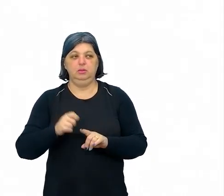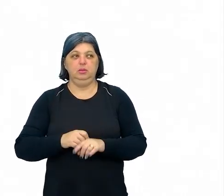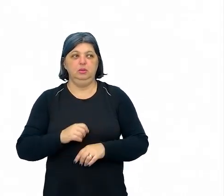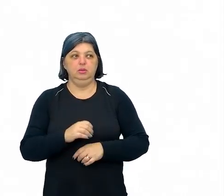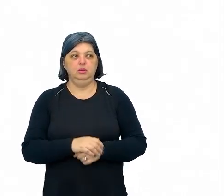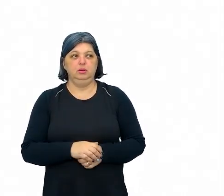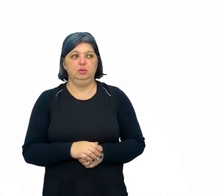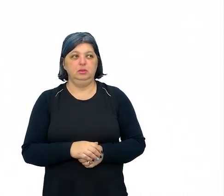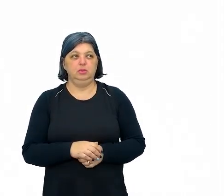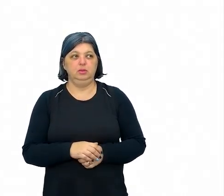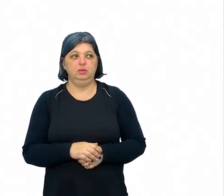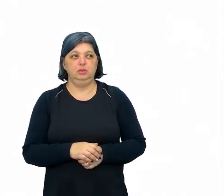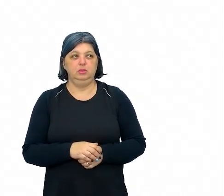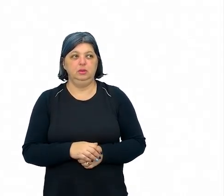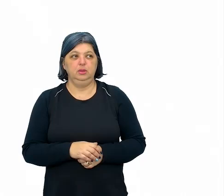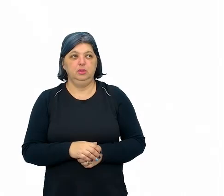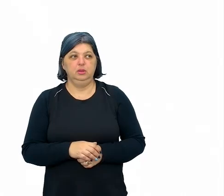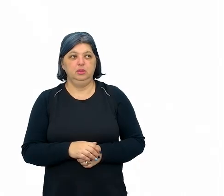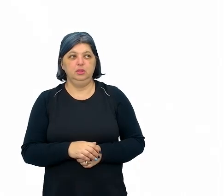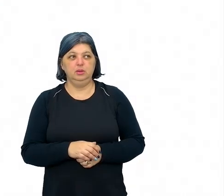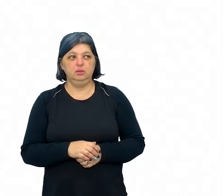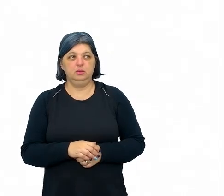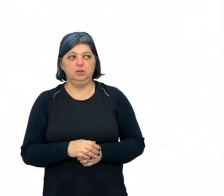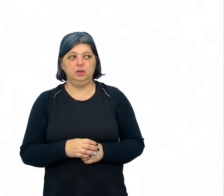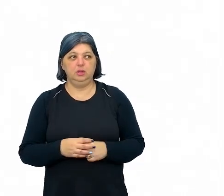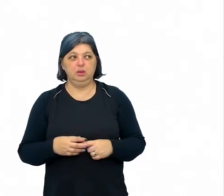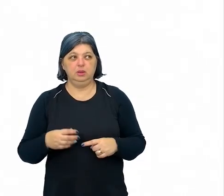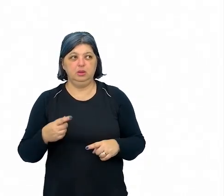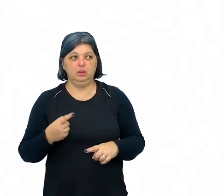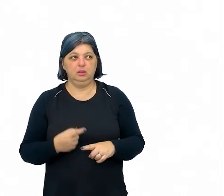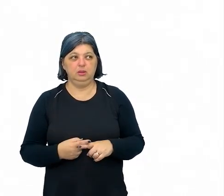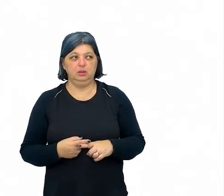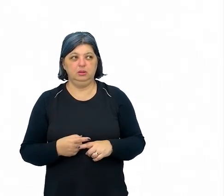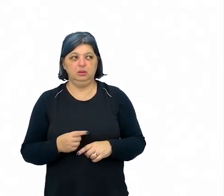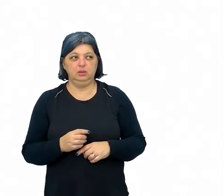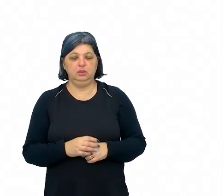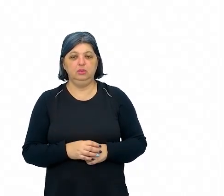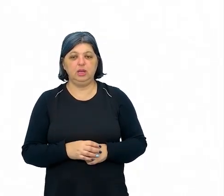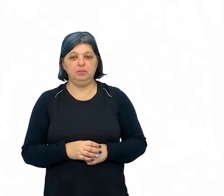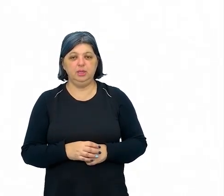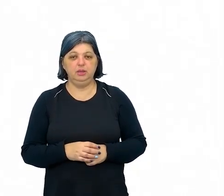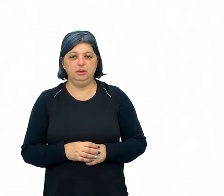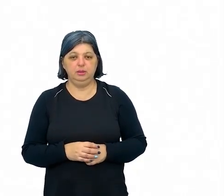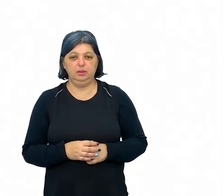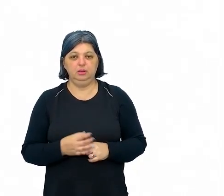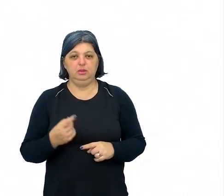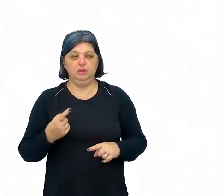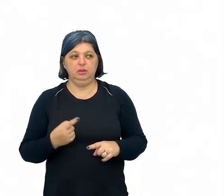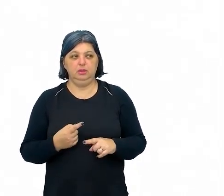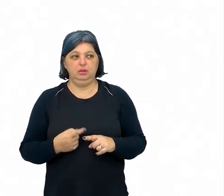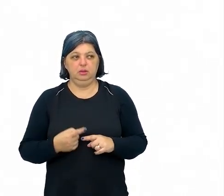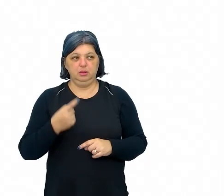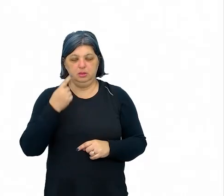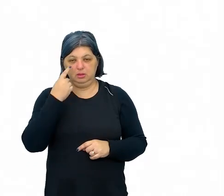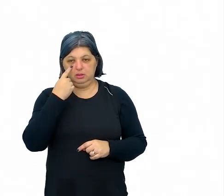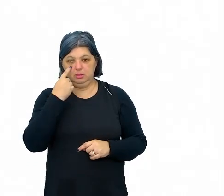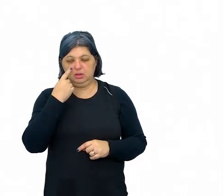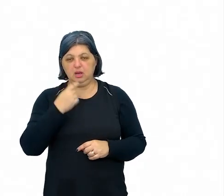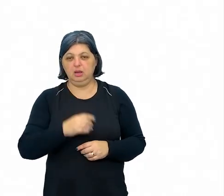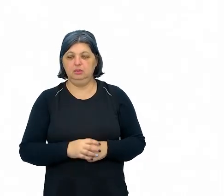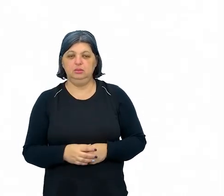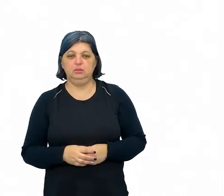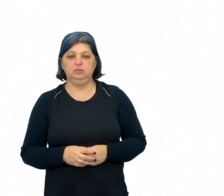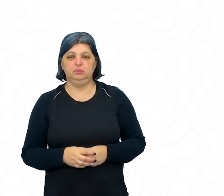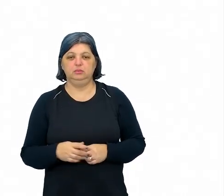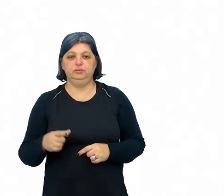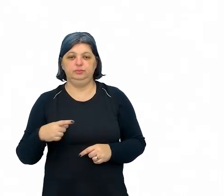ele continua errando, né? Naquele determinado para achar algum valor, ele continua errando. Nós falamos bastante